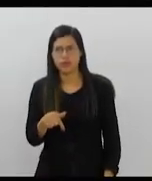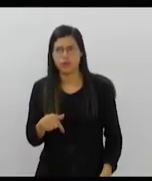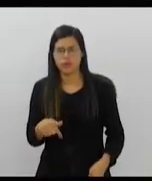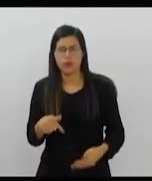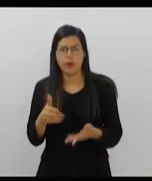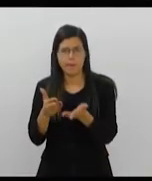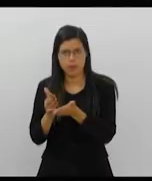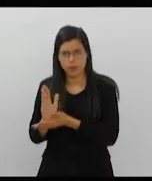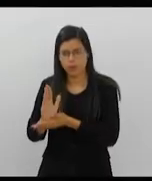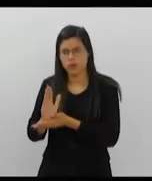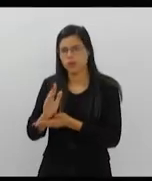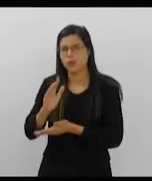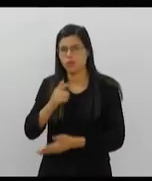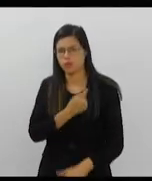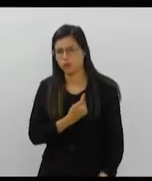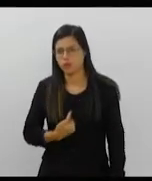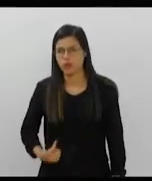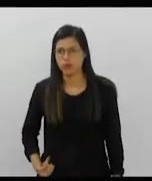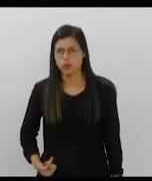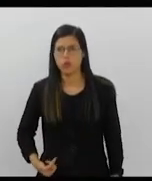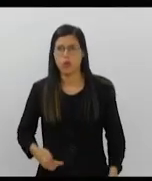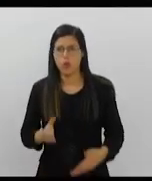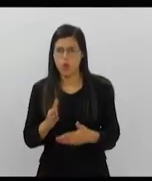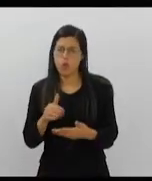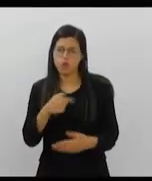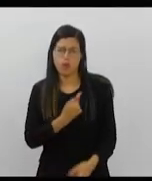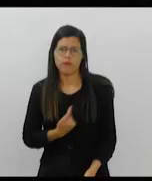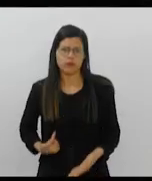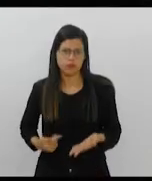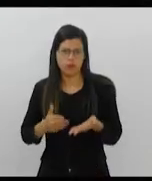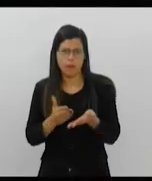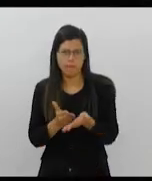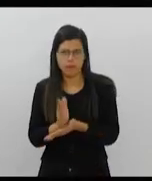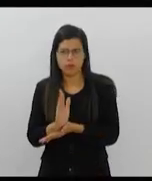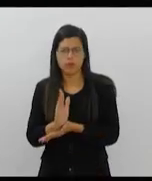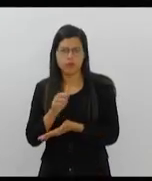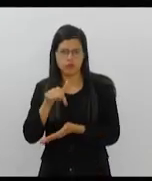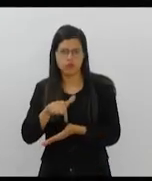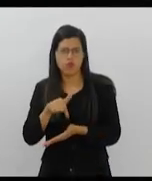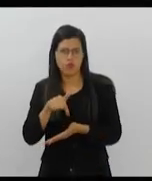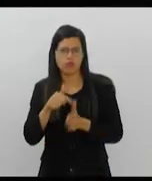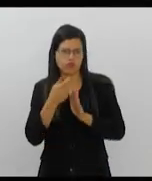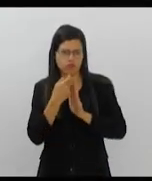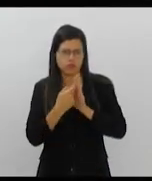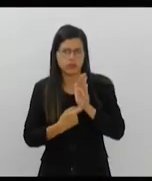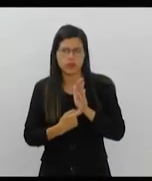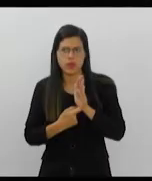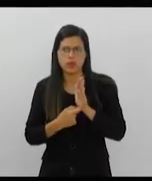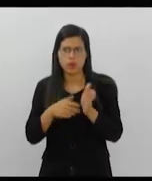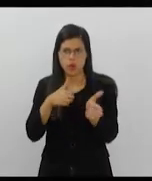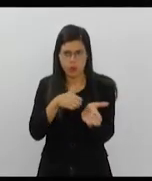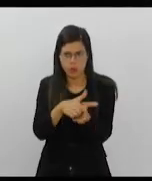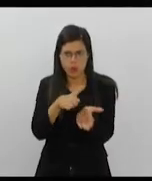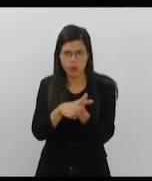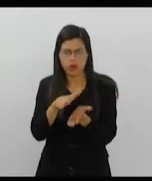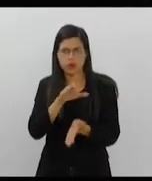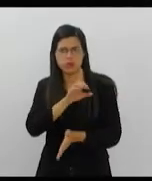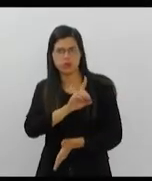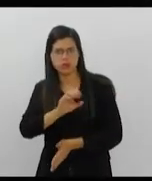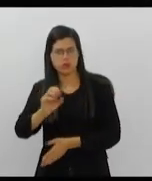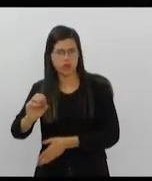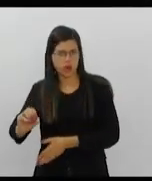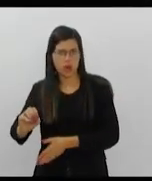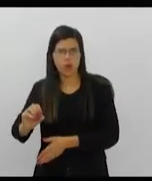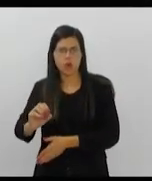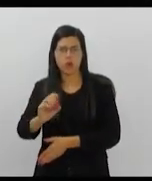governador. E o governador sancionou a matéria e foi publicada no DO